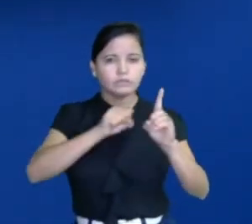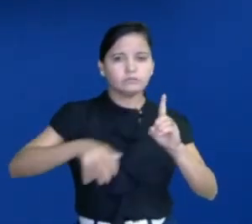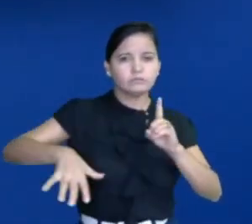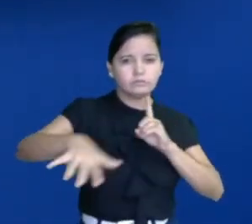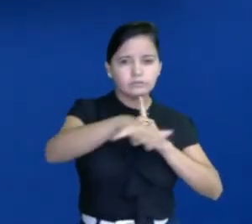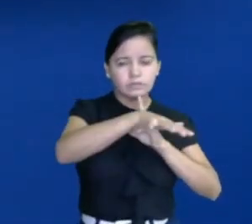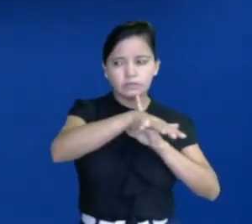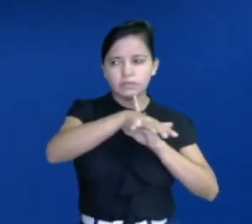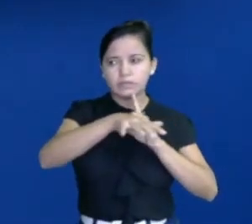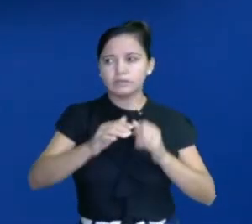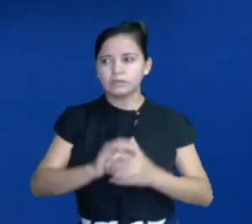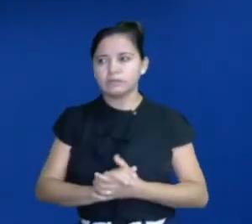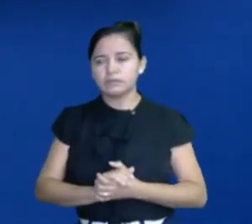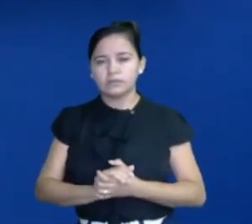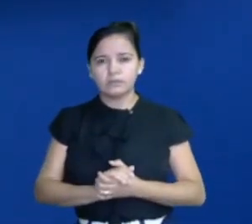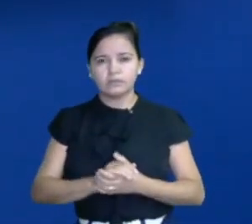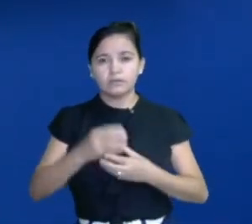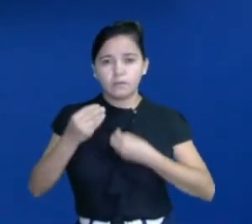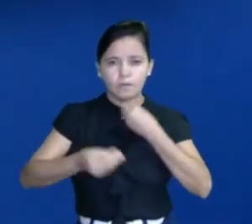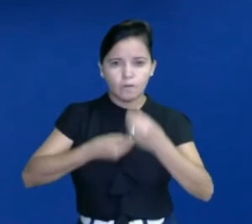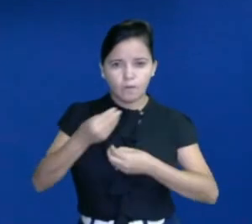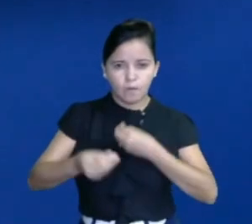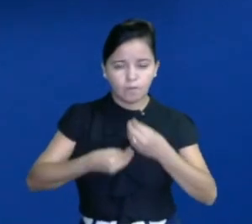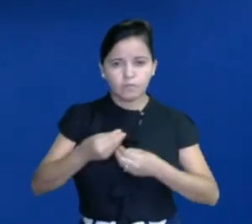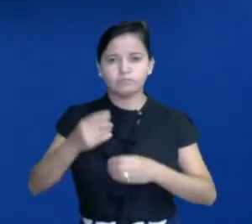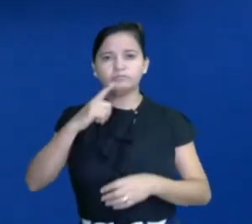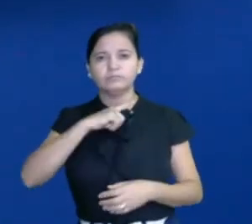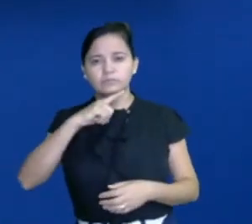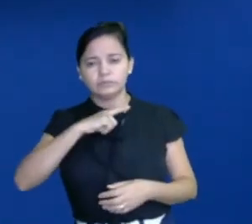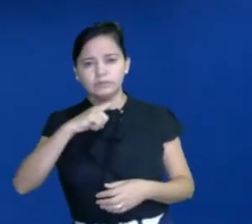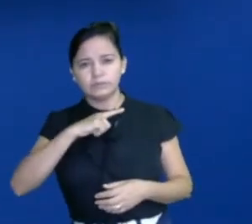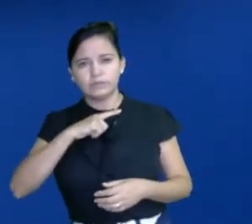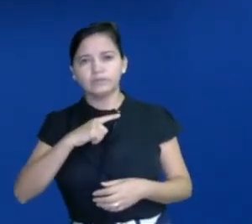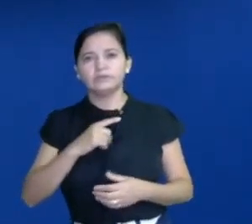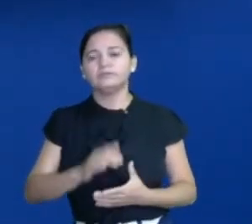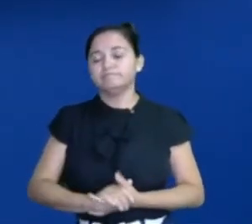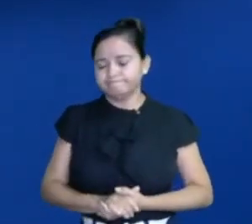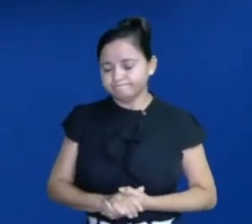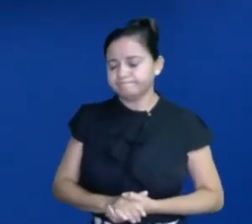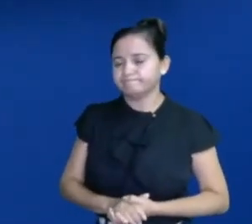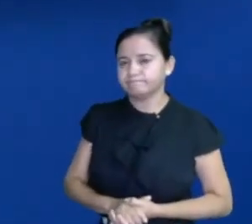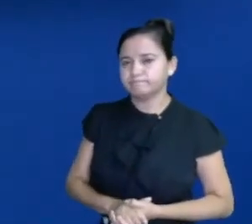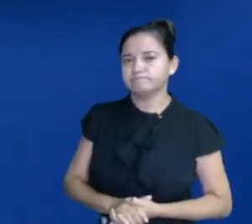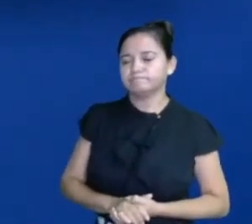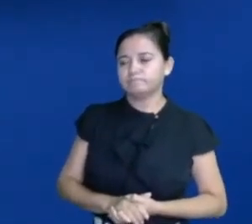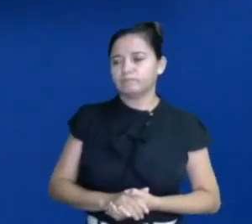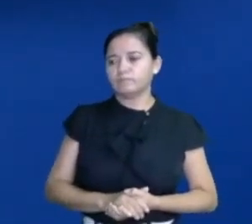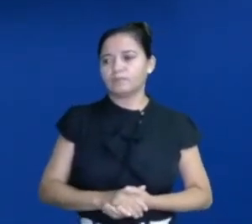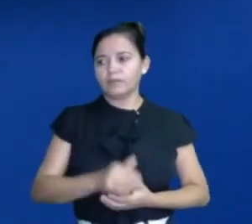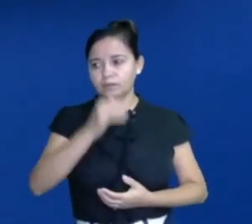sociedade se movia no período anterior da Idade Moderna.